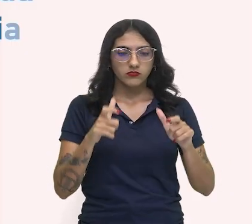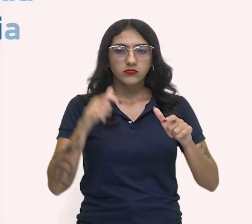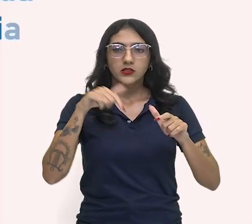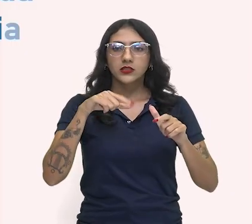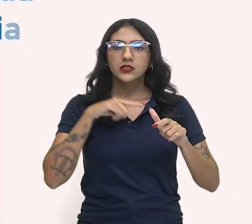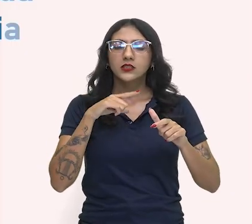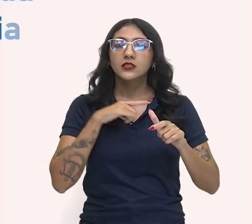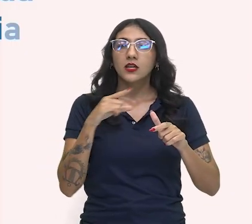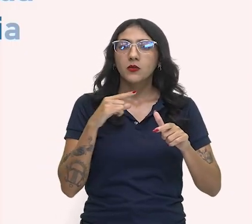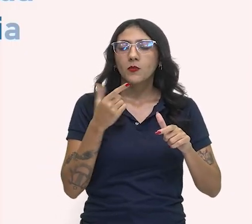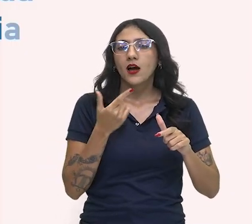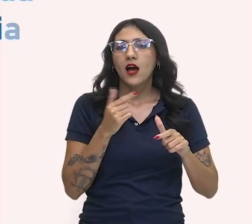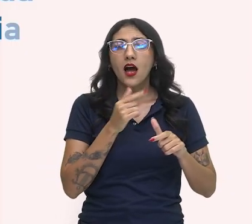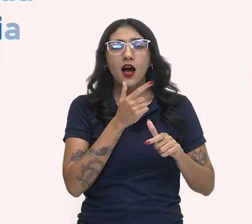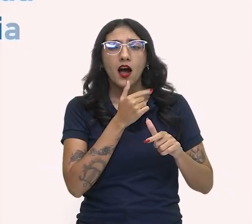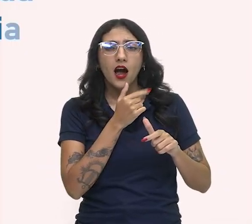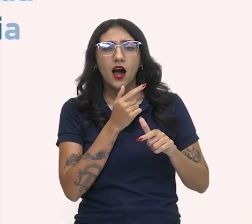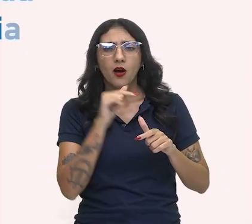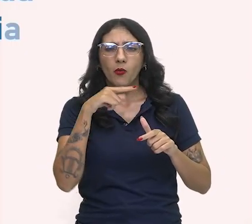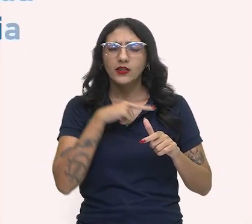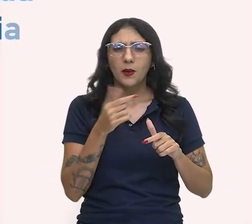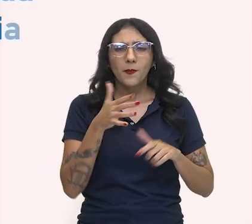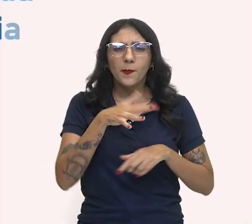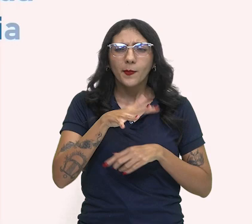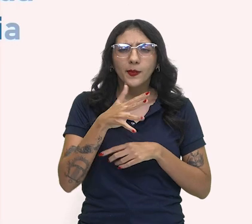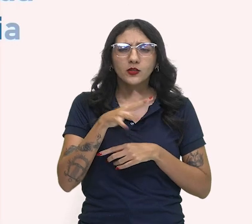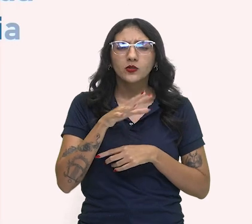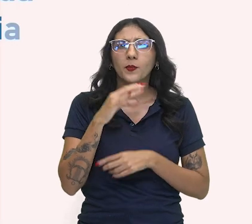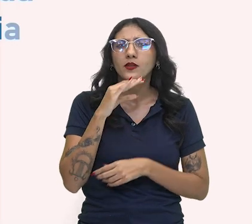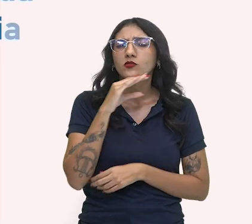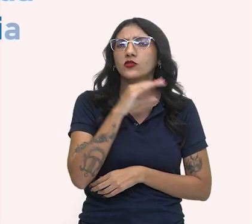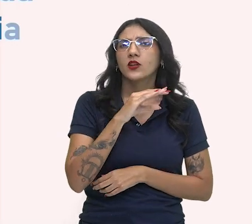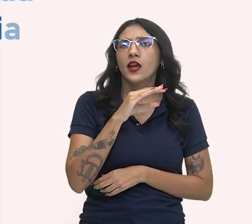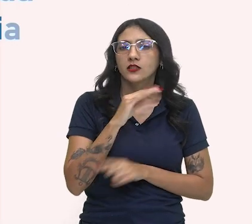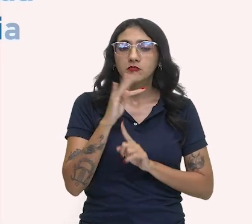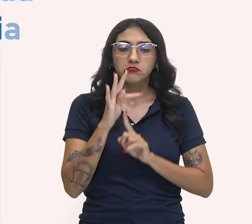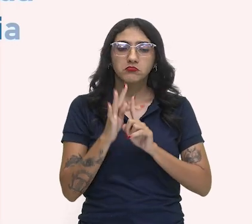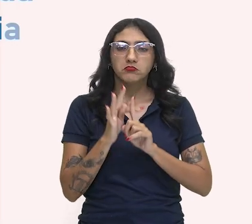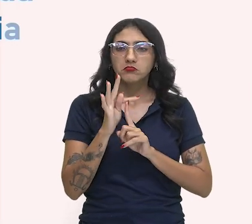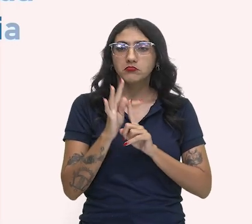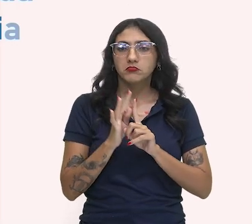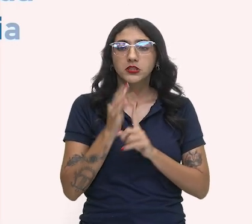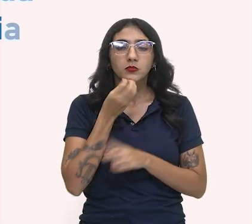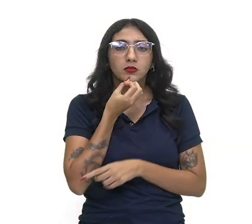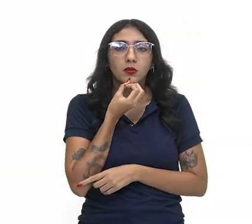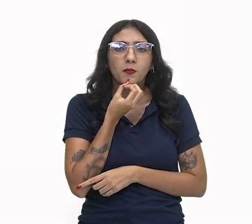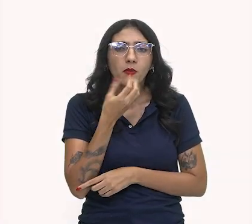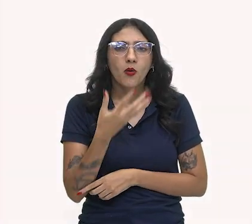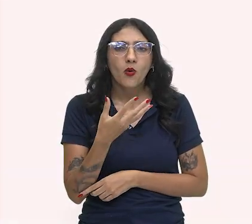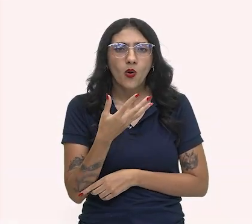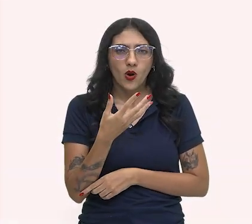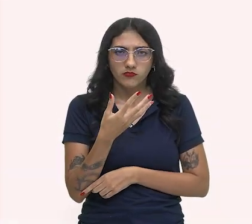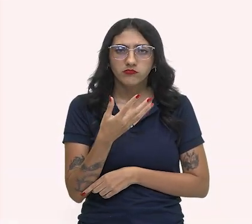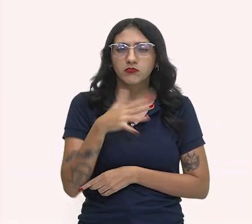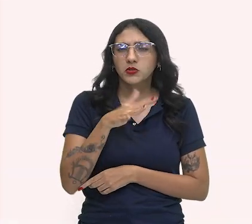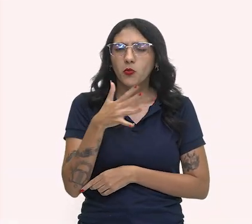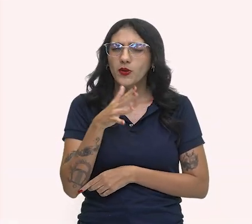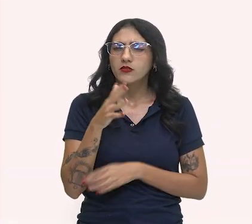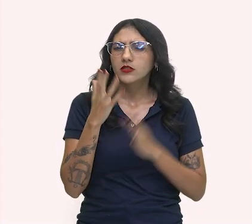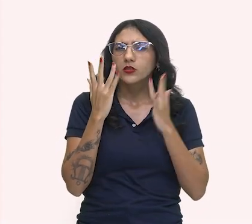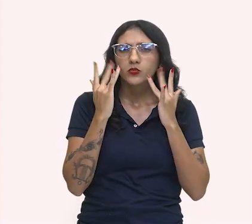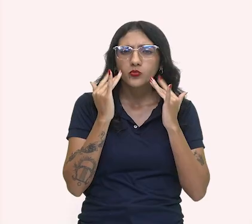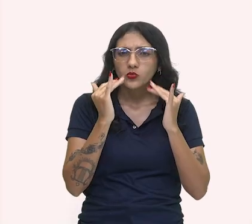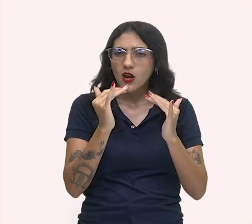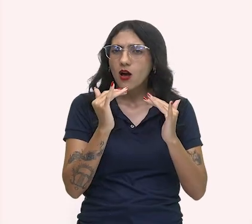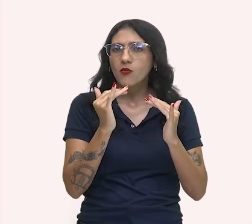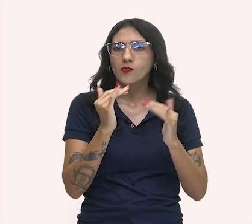uma água que não está nem na temperatura da água quente, nem na temperatura da água fria, mas está numa temperatura intermediária,